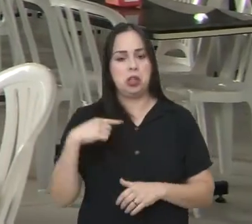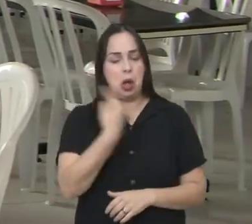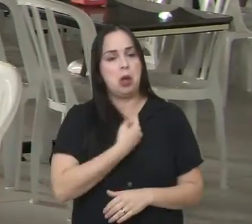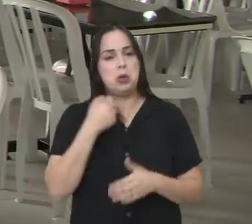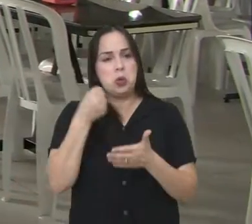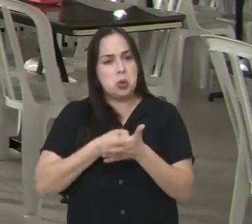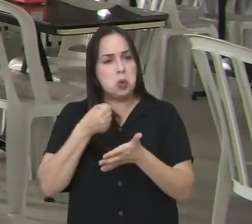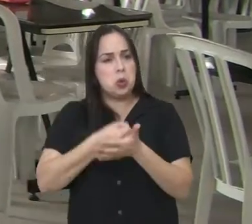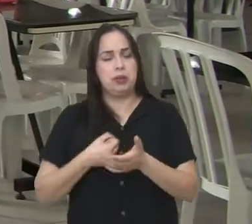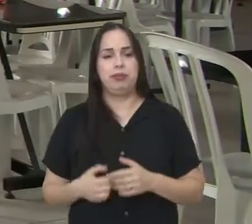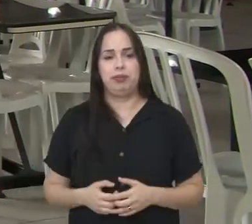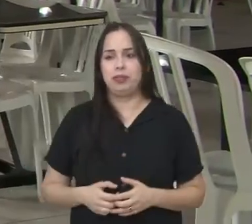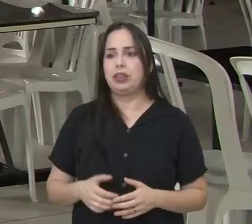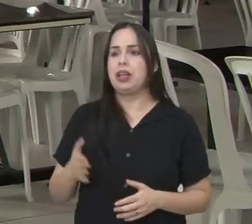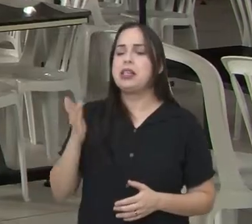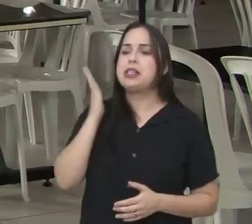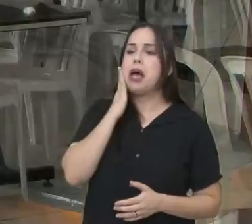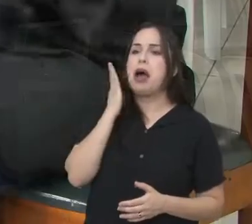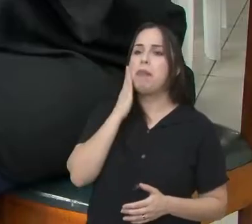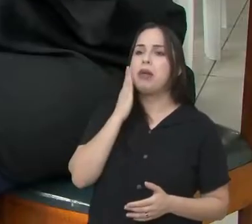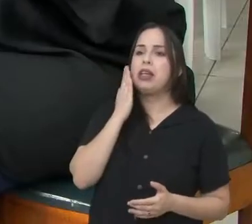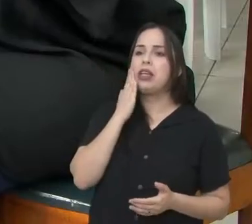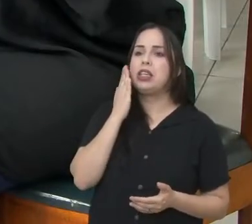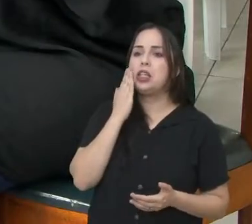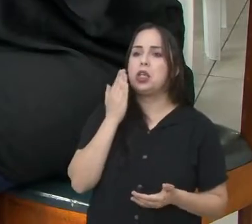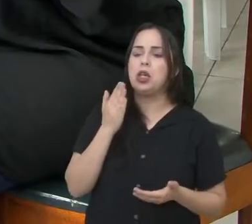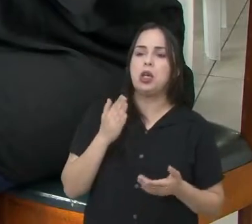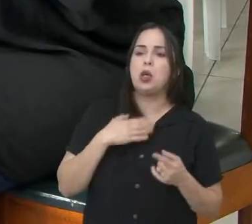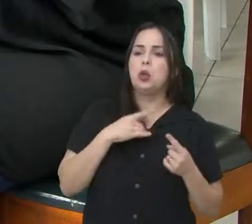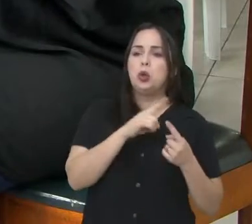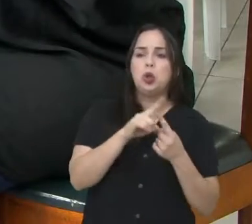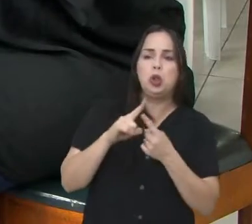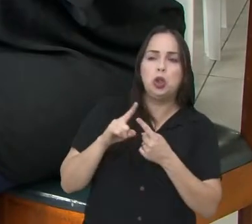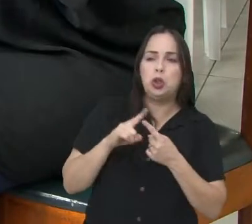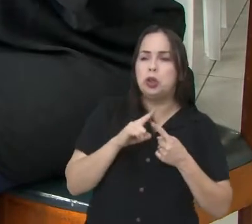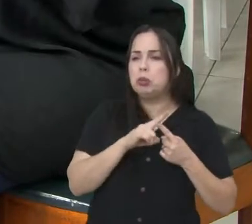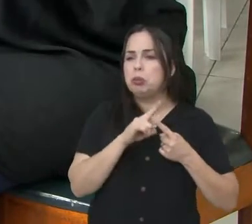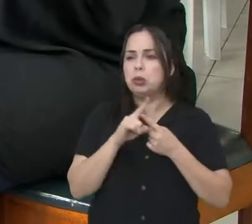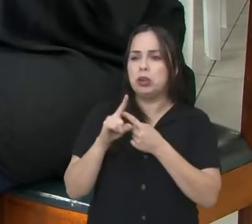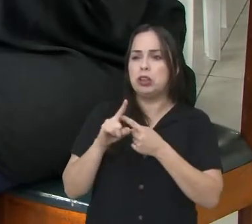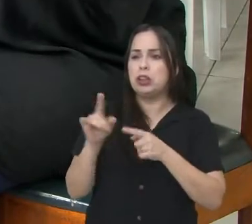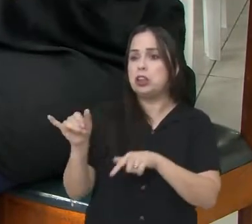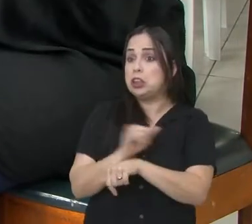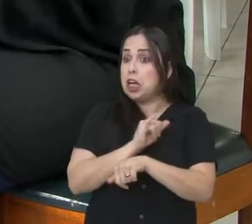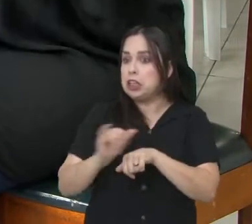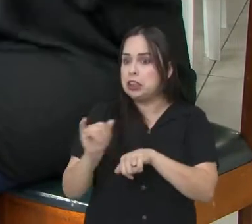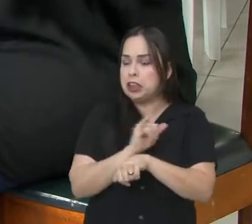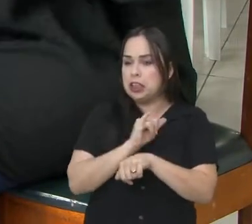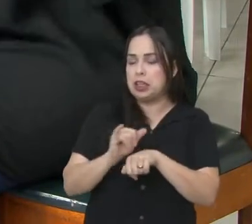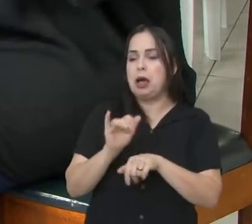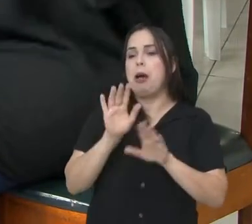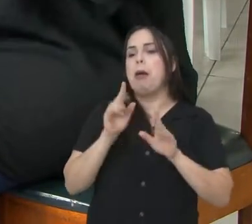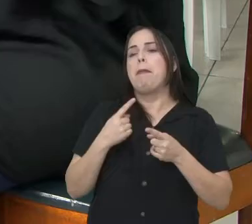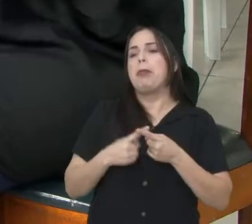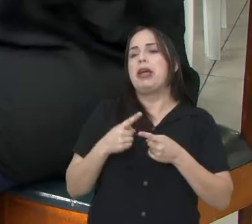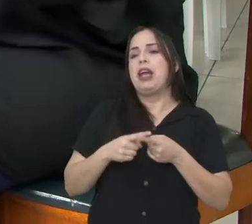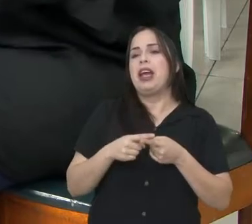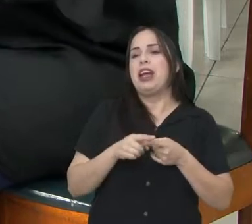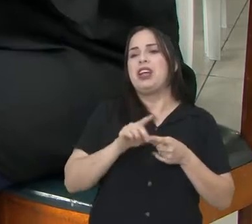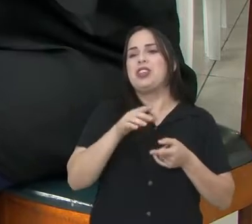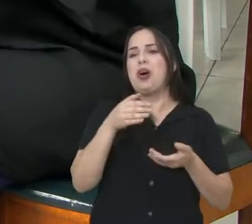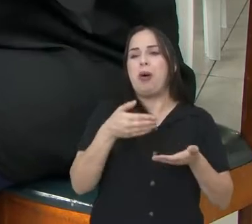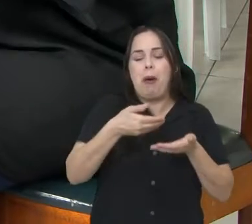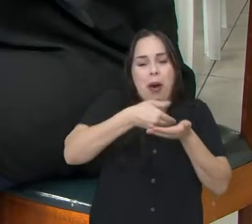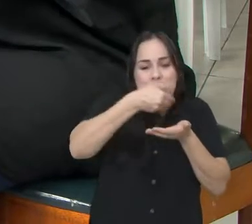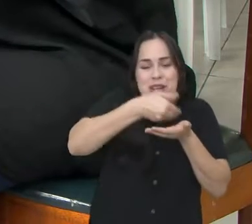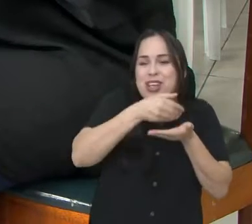E a gente sabe que você acabou diversificando até para manter o seu negócio o ano inteiro, porque o caldinho vende bem no frio,